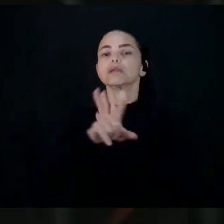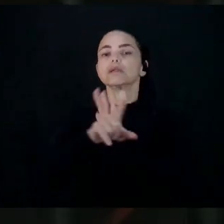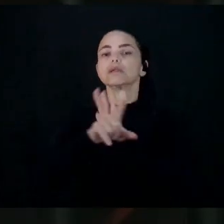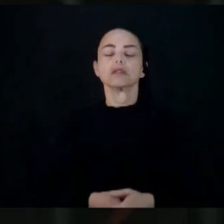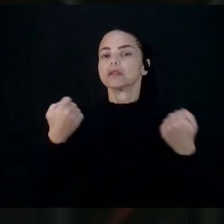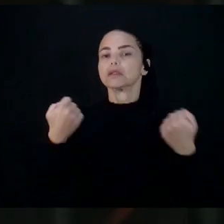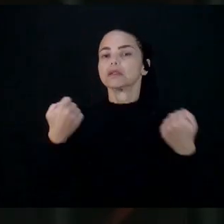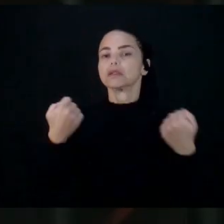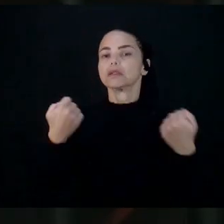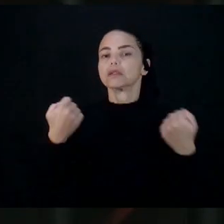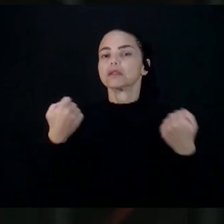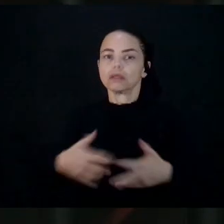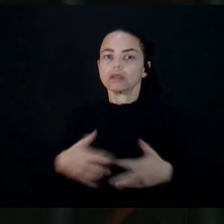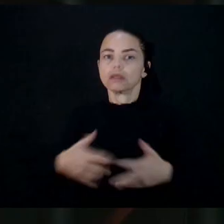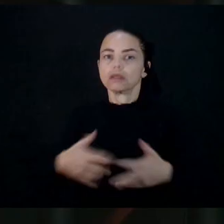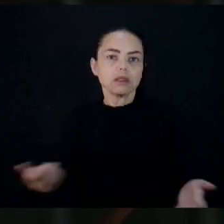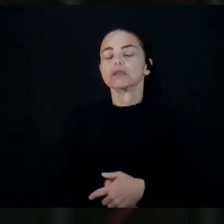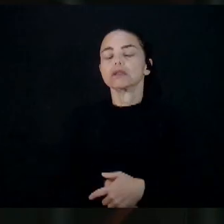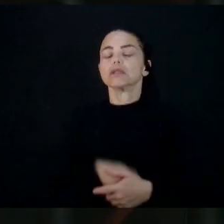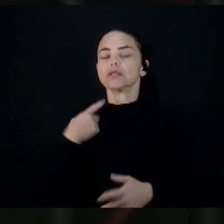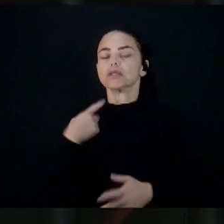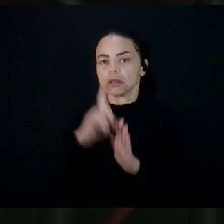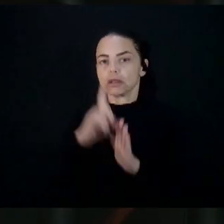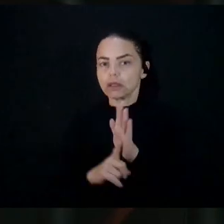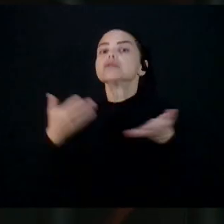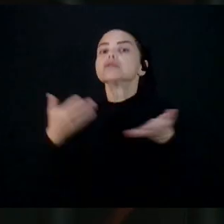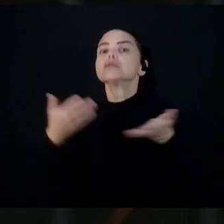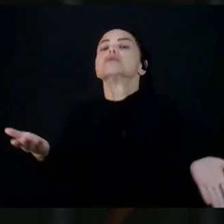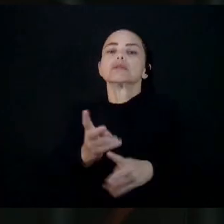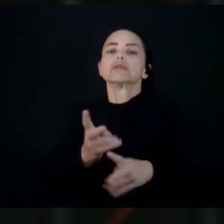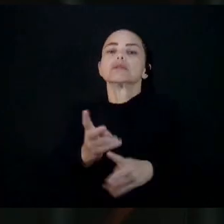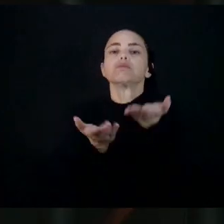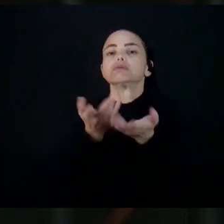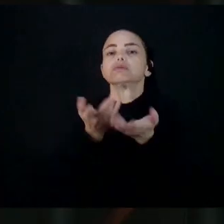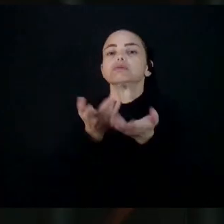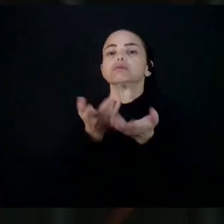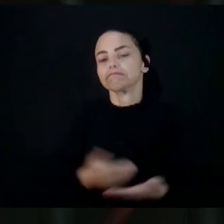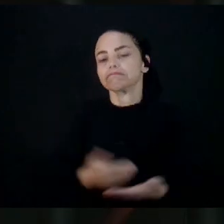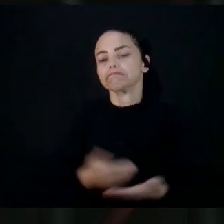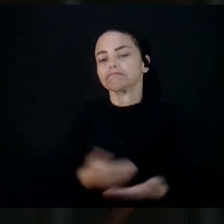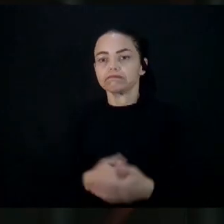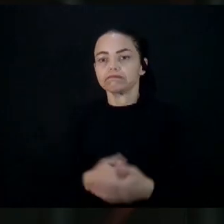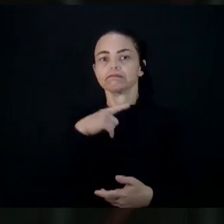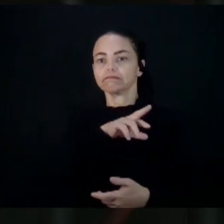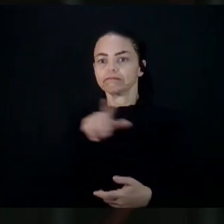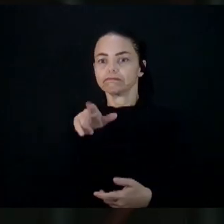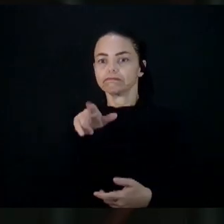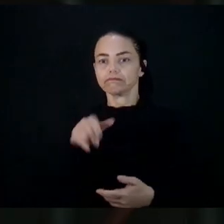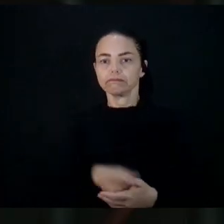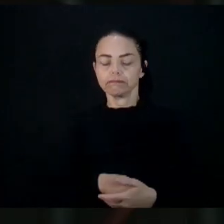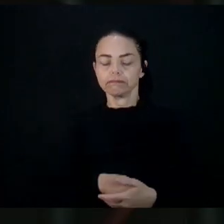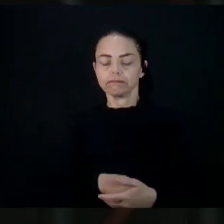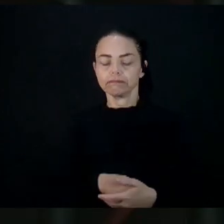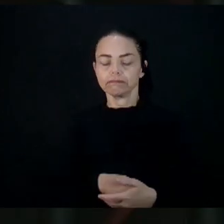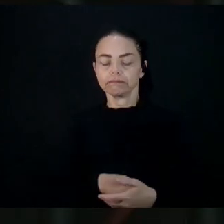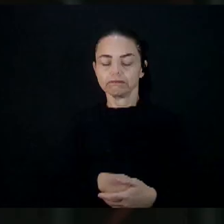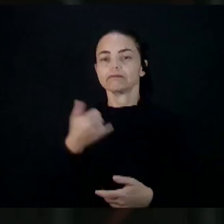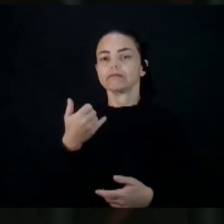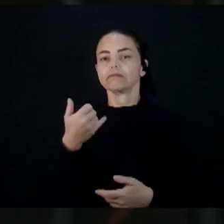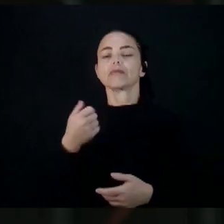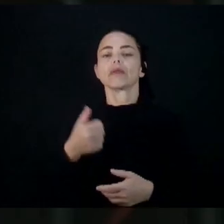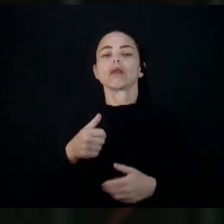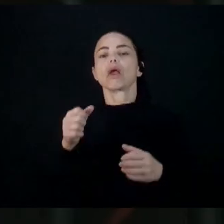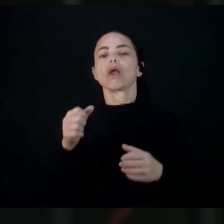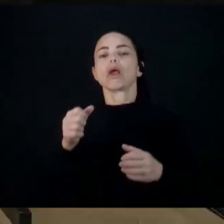também. Então, vamos lá, mantendo o equilíbrio sempre. E agora, doutora, tem uma diferença entre beber socialmente